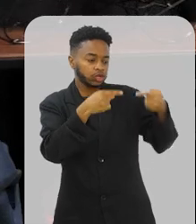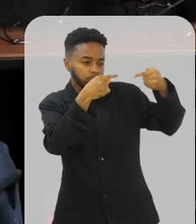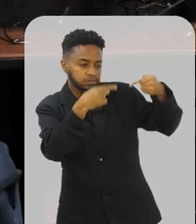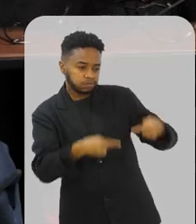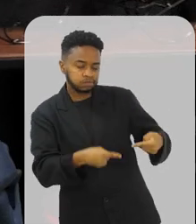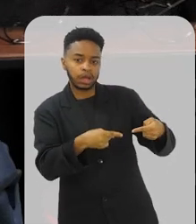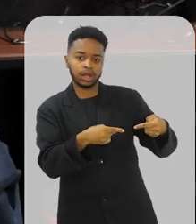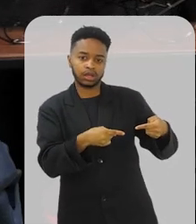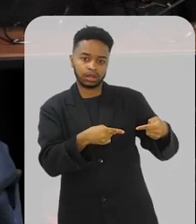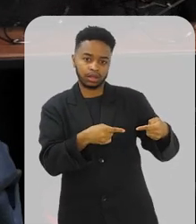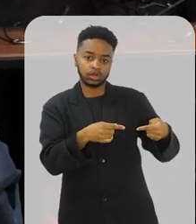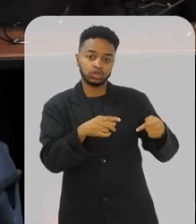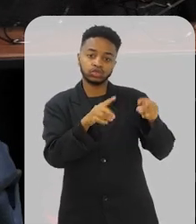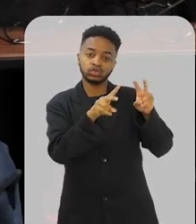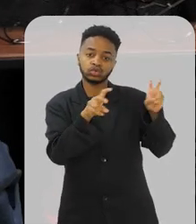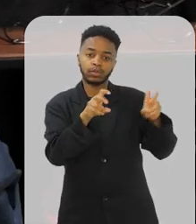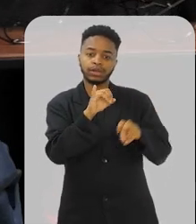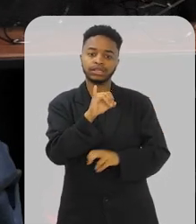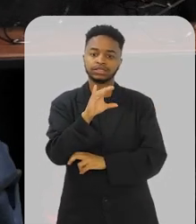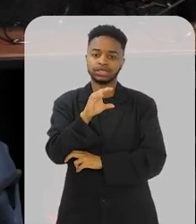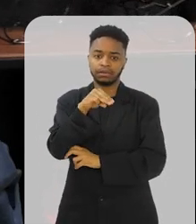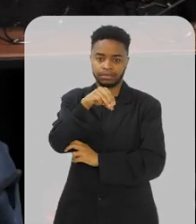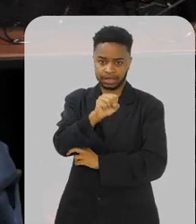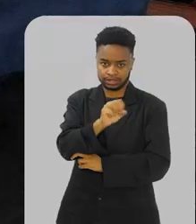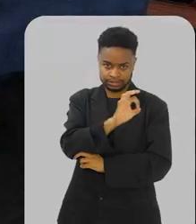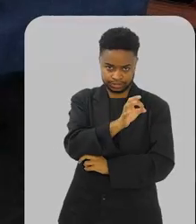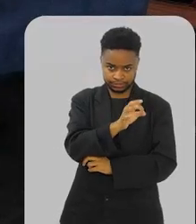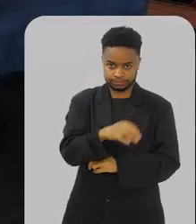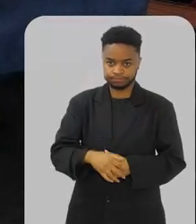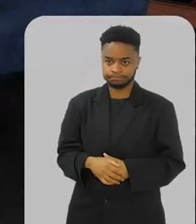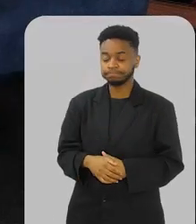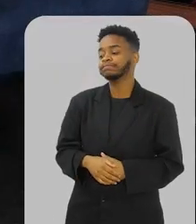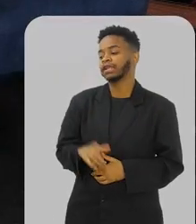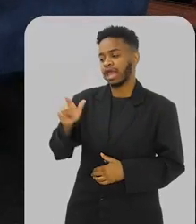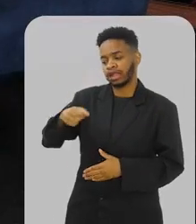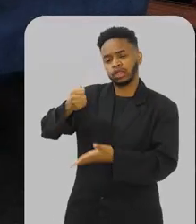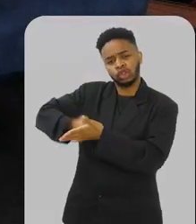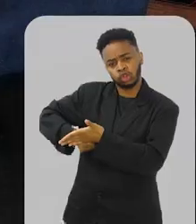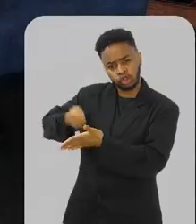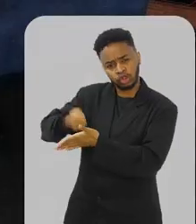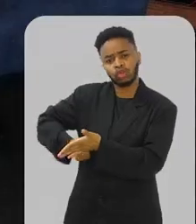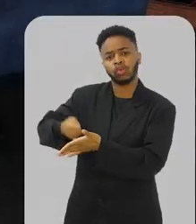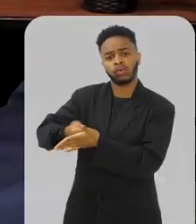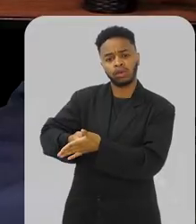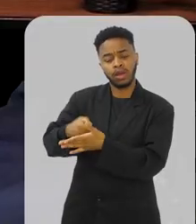batalha muito grande, que foi sobre o ICMS, correto? Foi uma batalha constante,